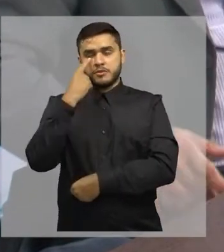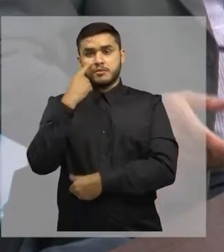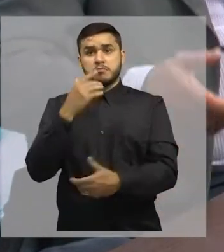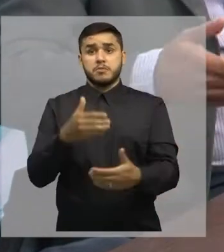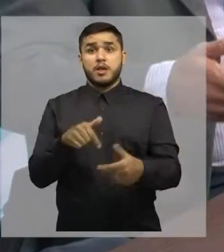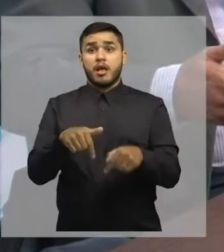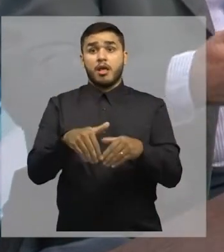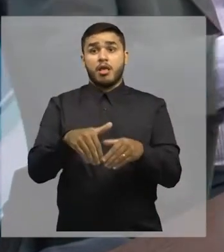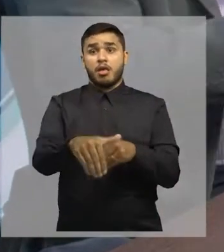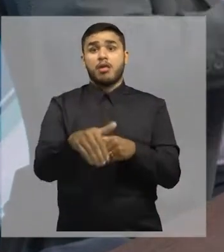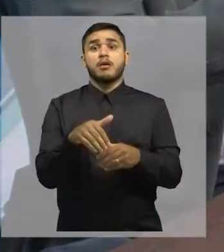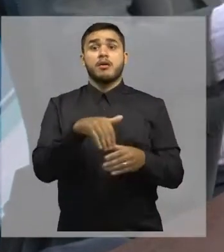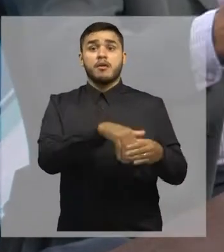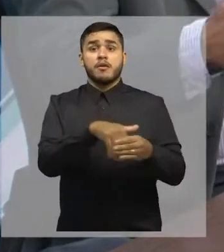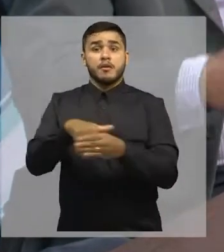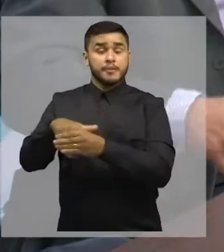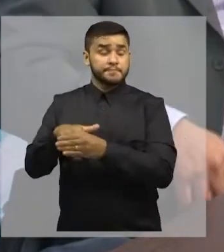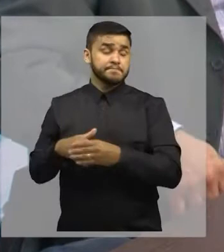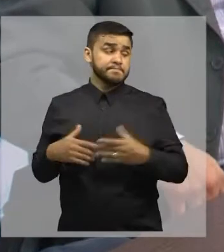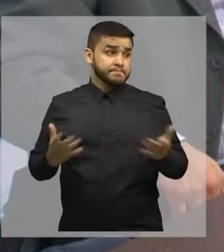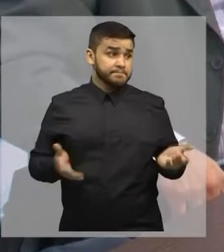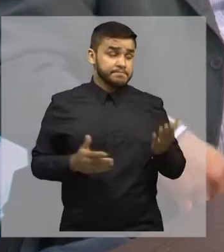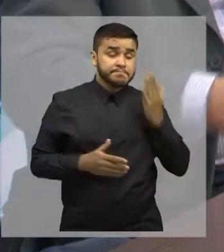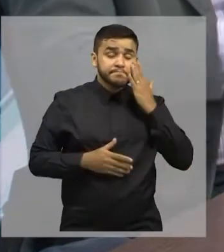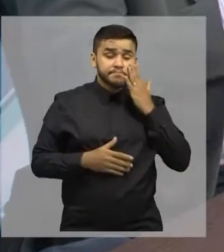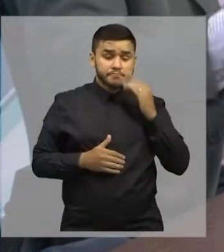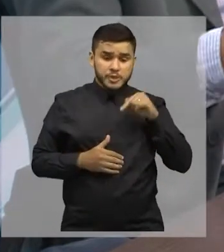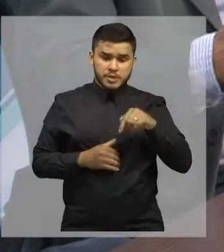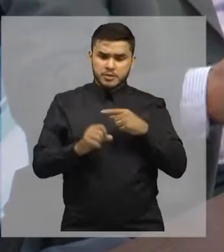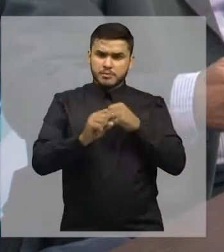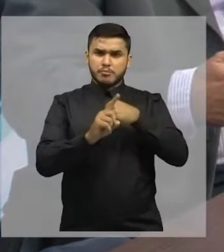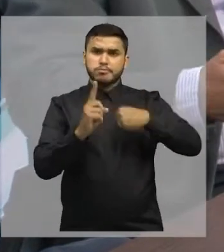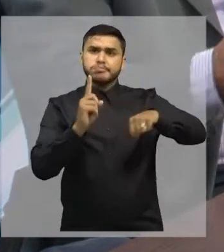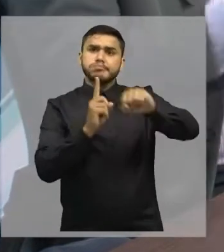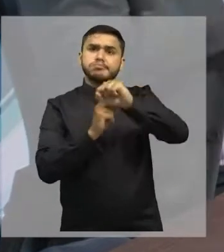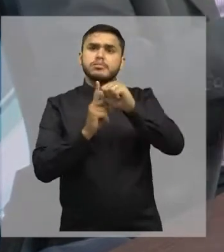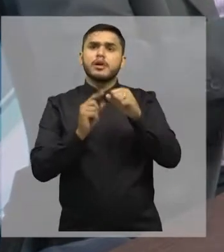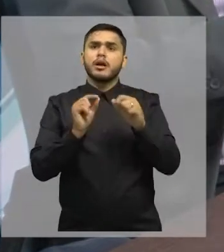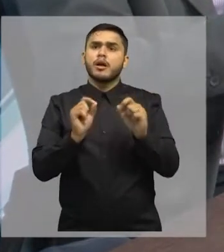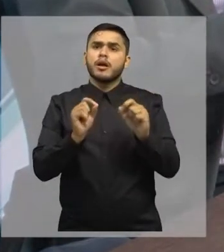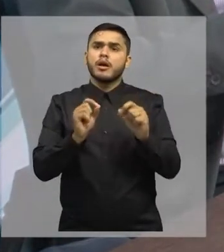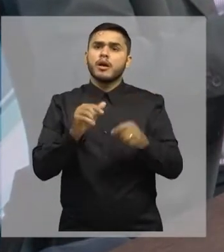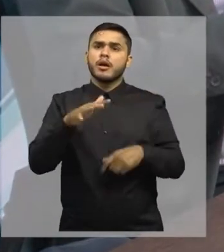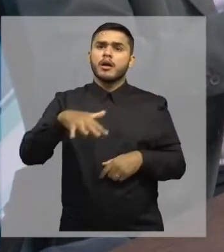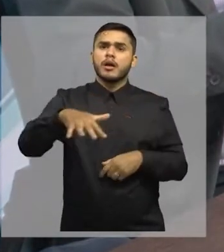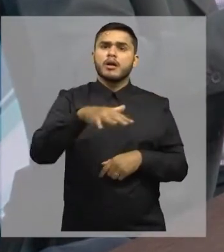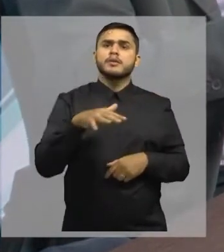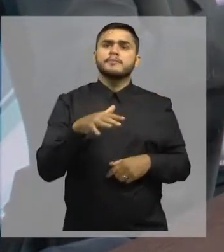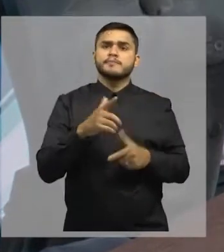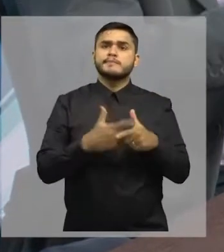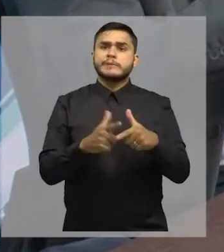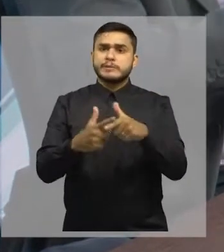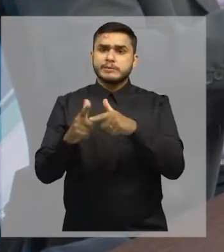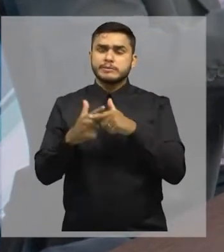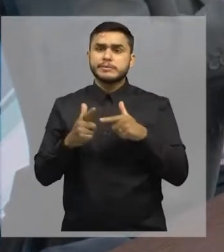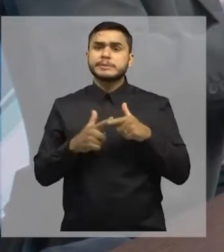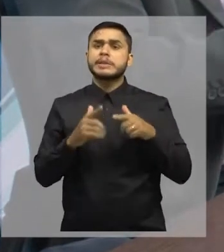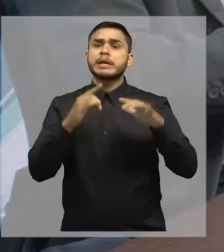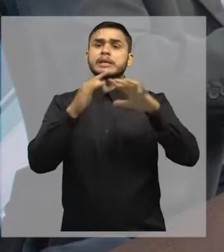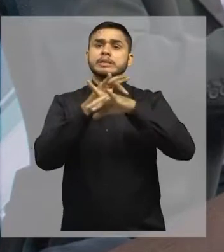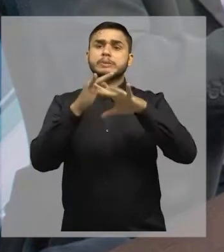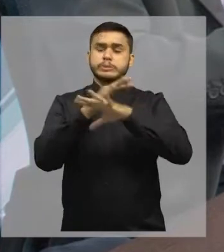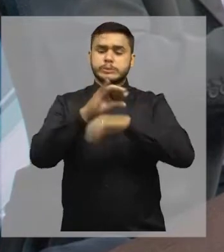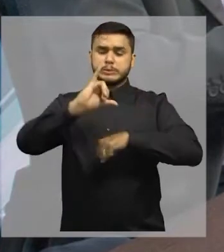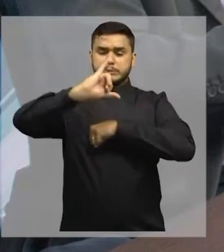os problemas, né, a gente já é uma sociedade urbana já de muito tempo, e os problemas urbanos, eles passam a ter peso cada